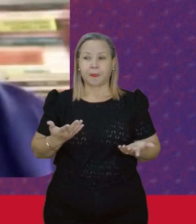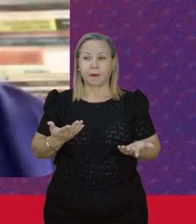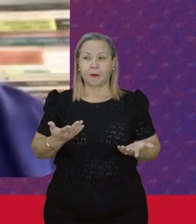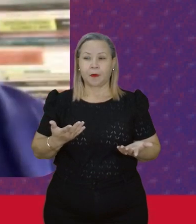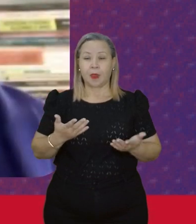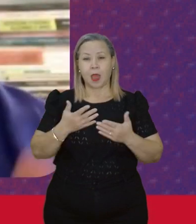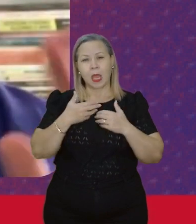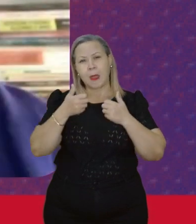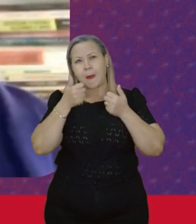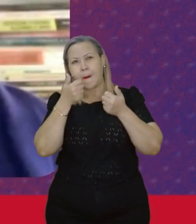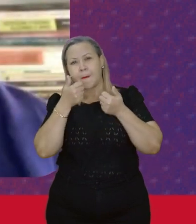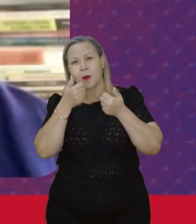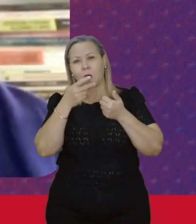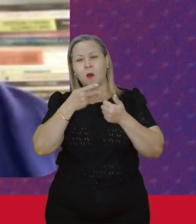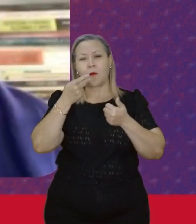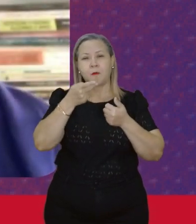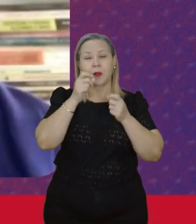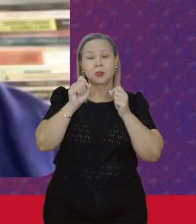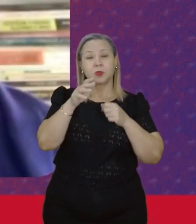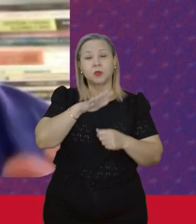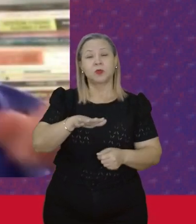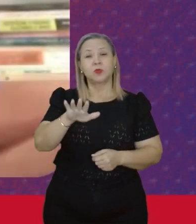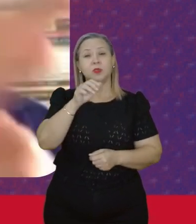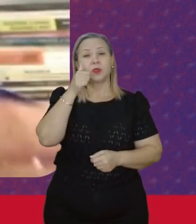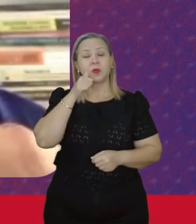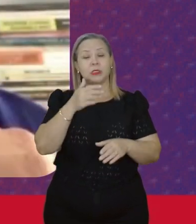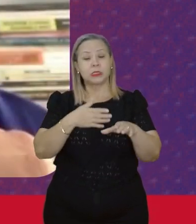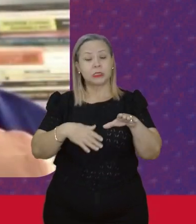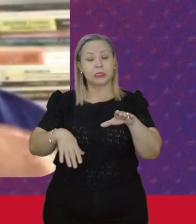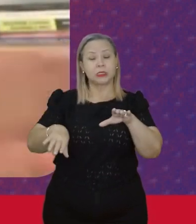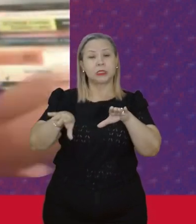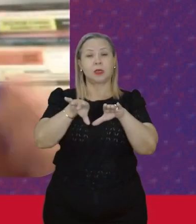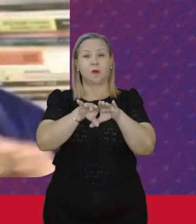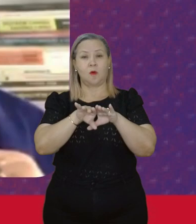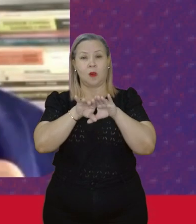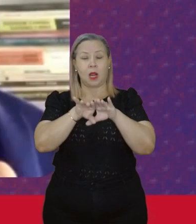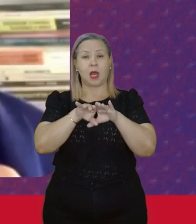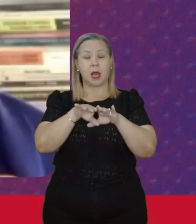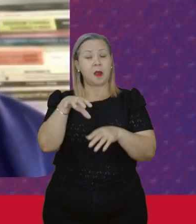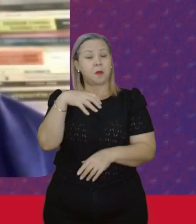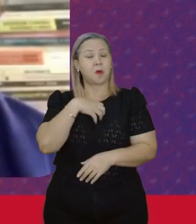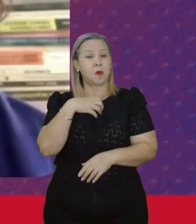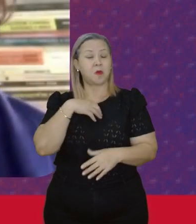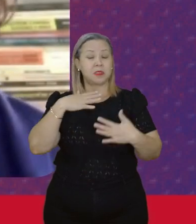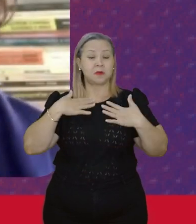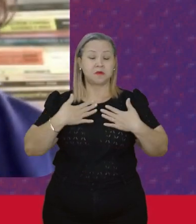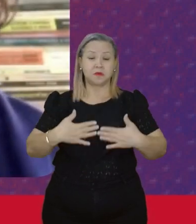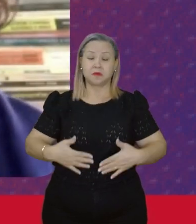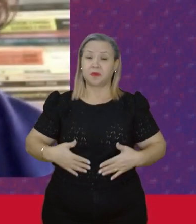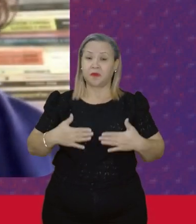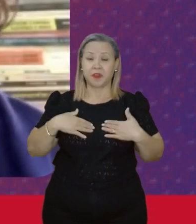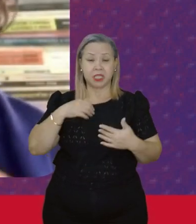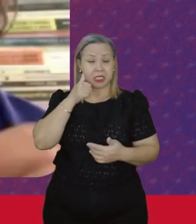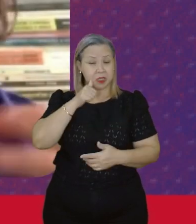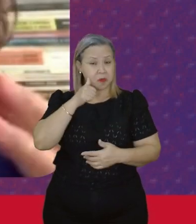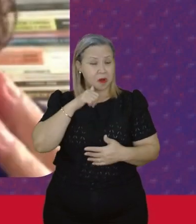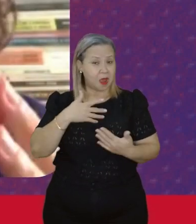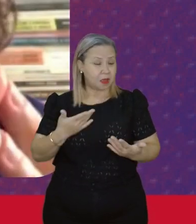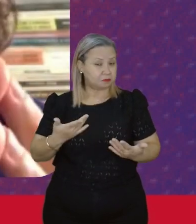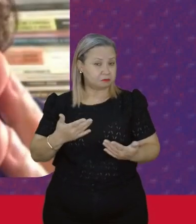Melhor dizendo, todas as mulheres seriam igualadas pela condição biológica delas.